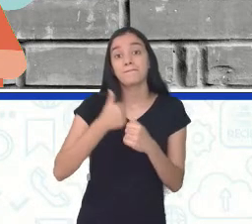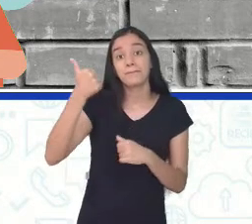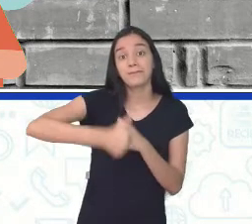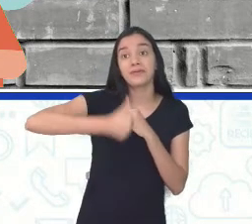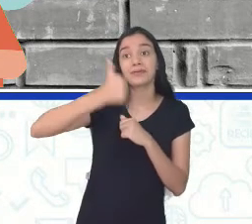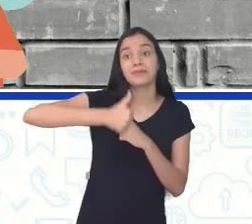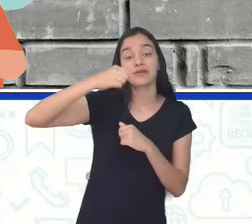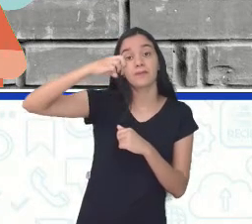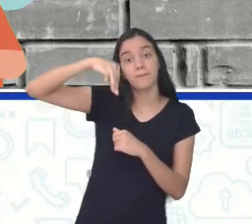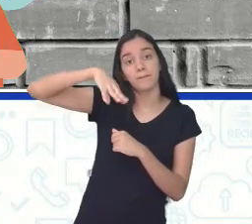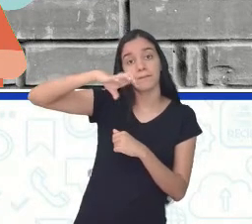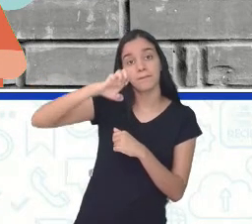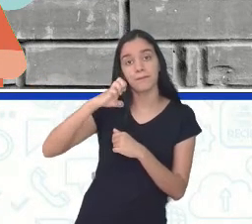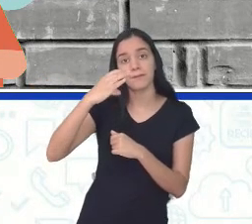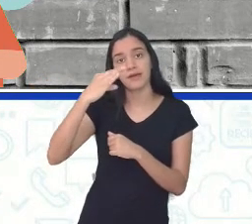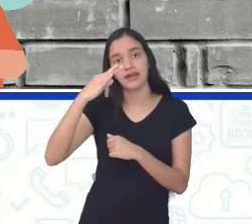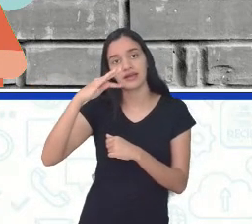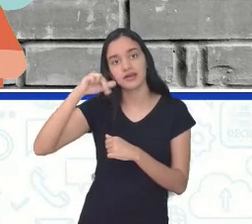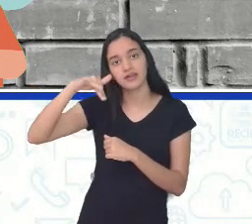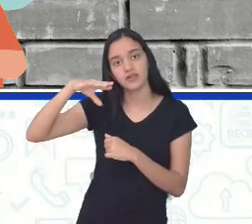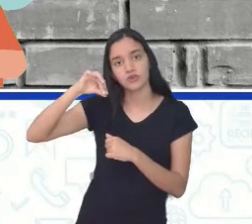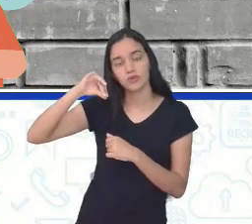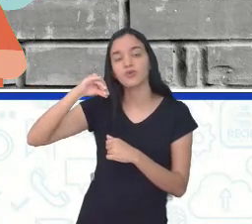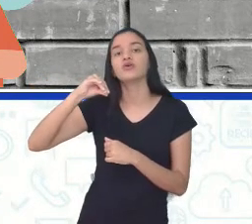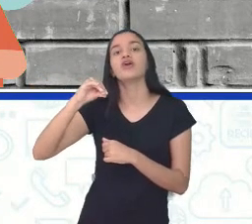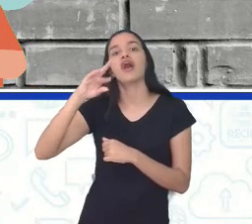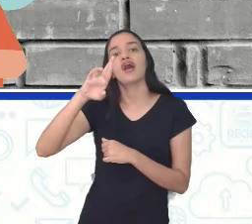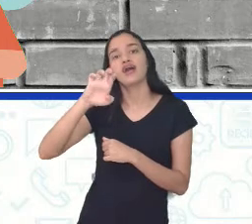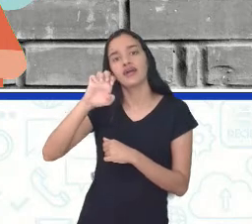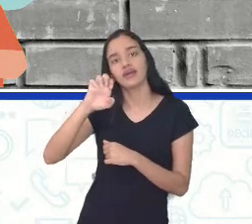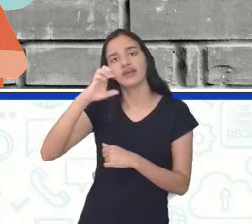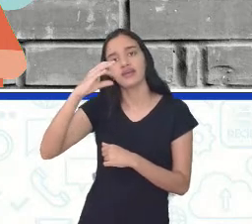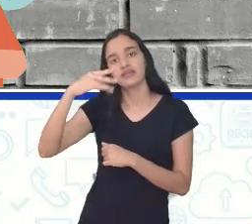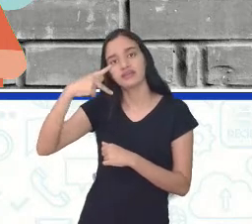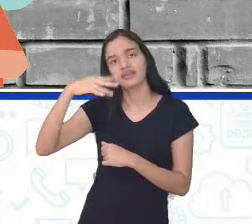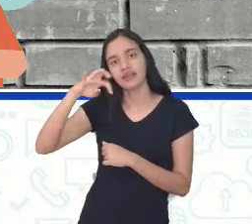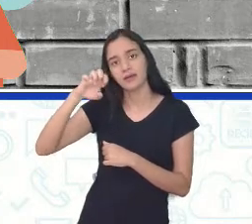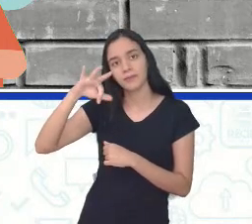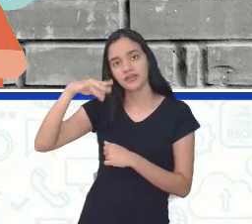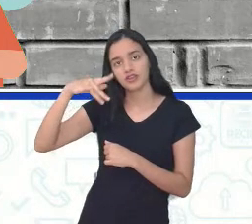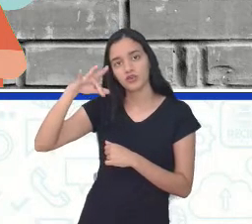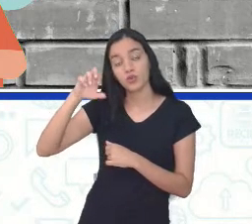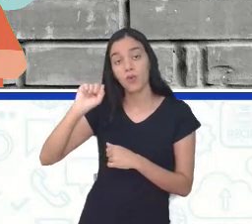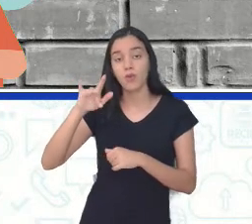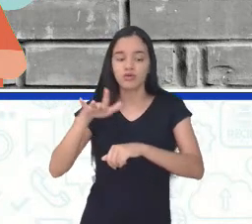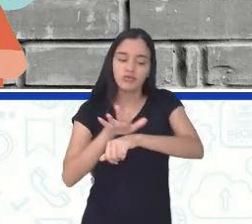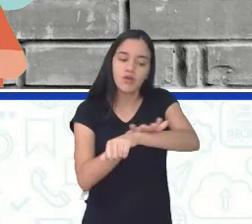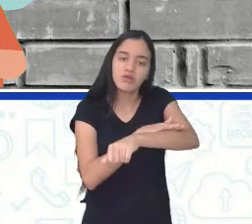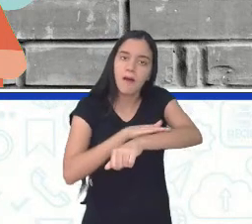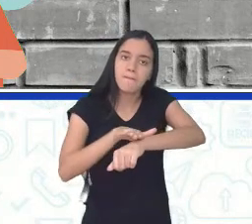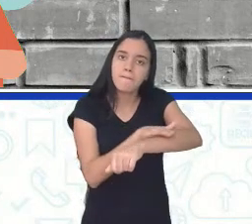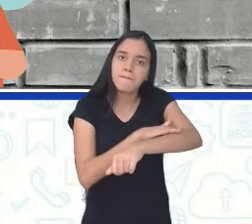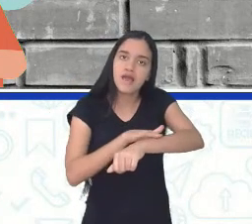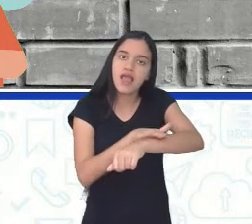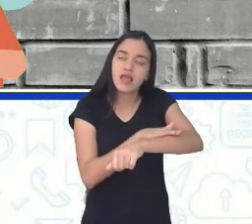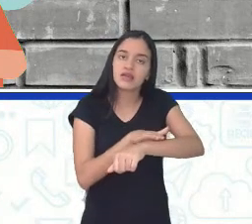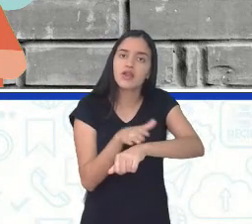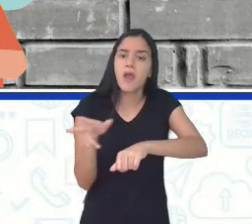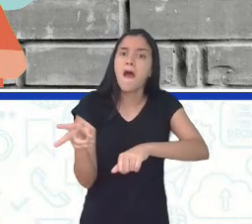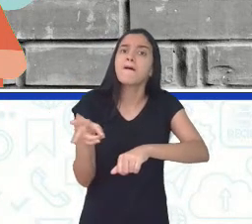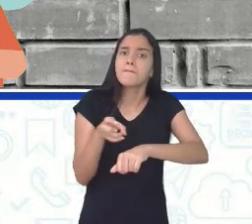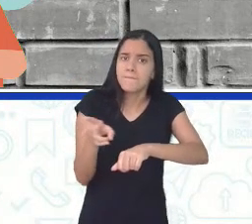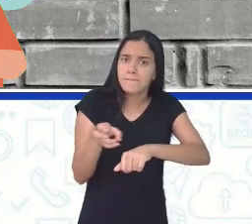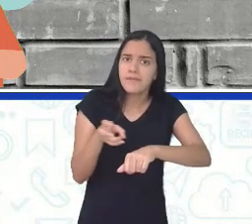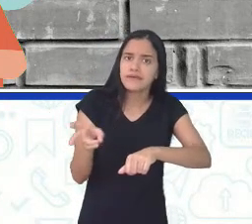do mecanorreceptores. E aí eu estou colocando uma representação da nossa pele. Então, ela consegue captar,